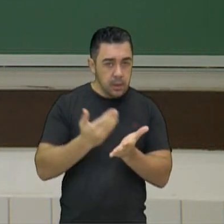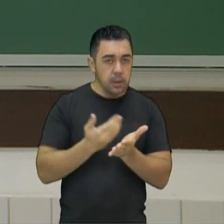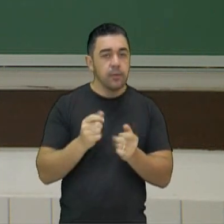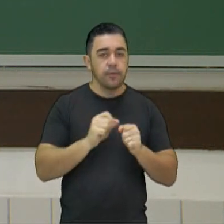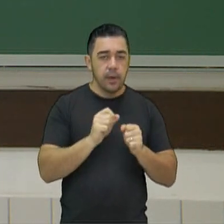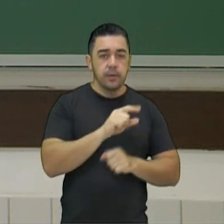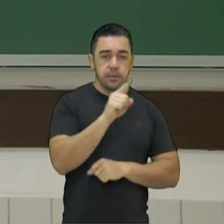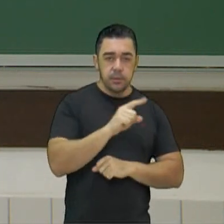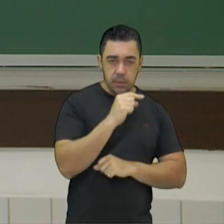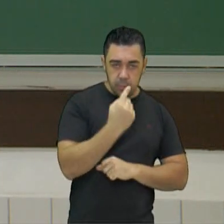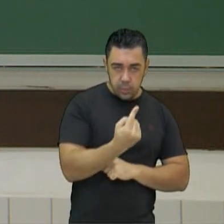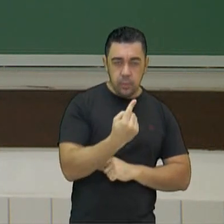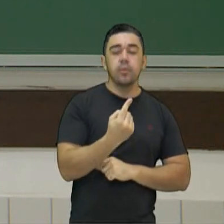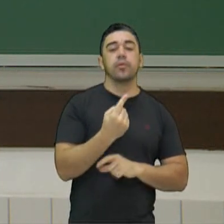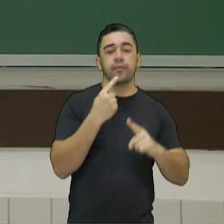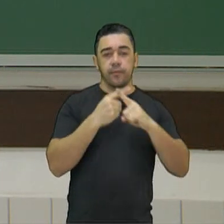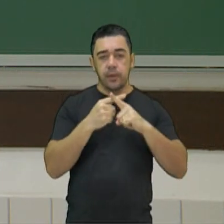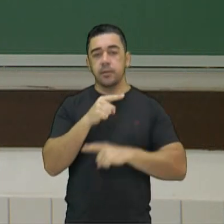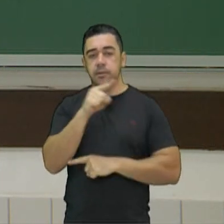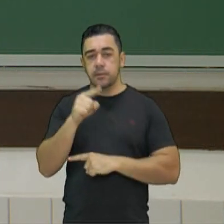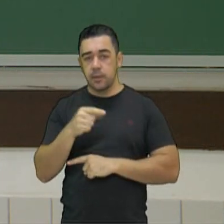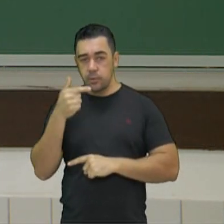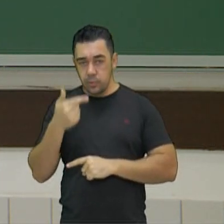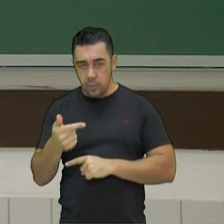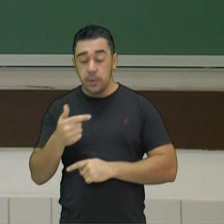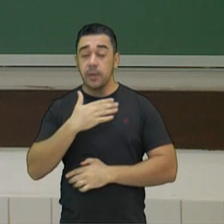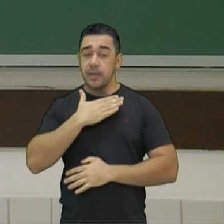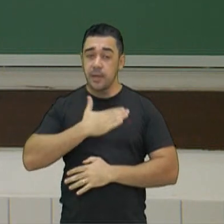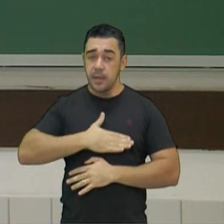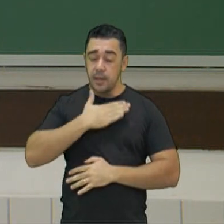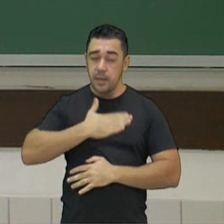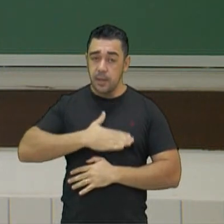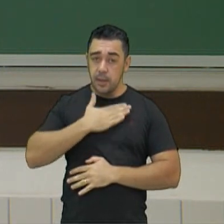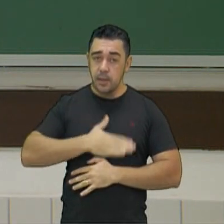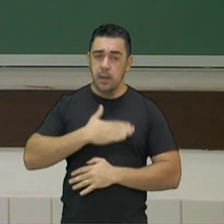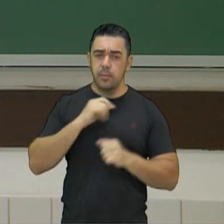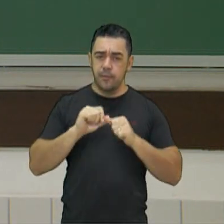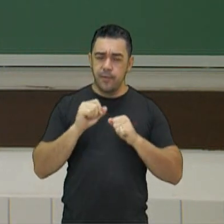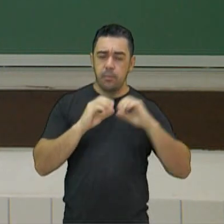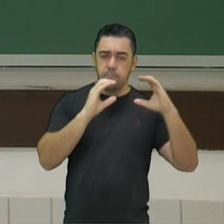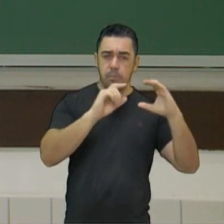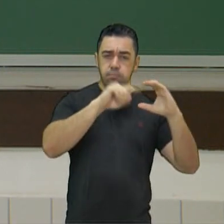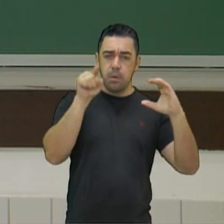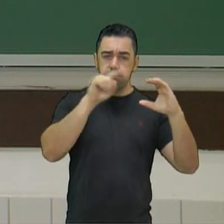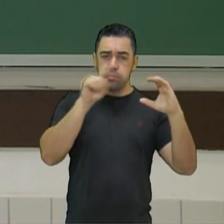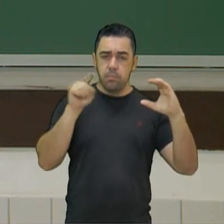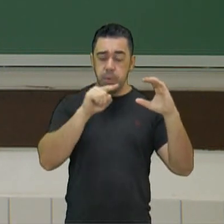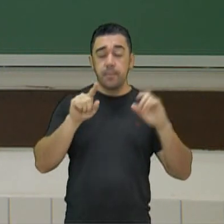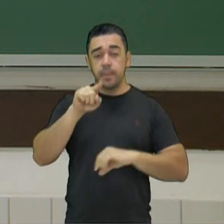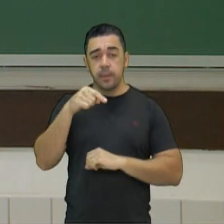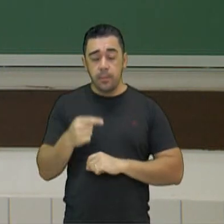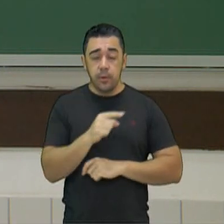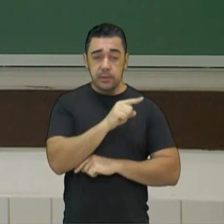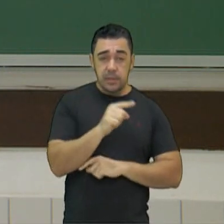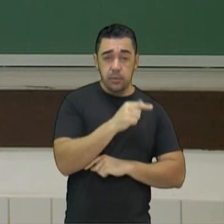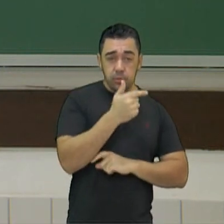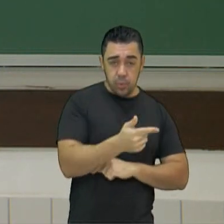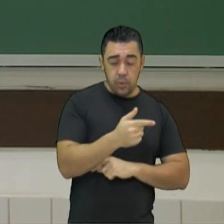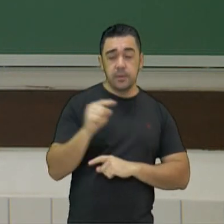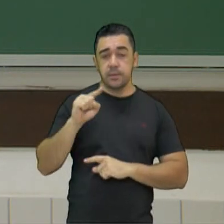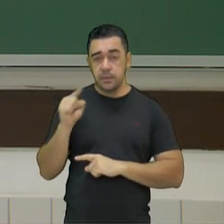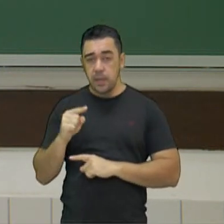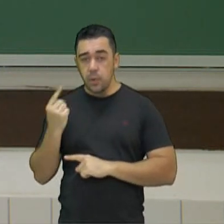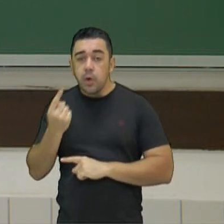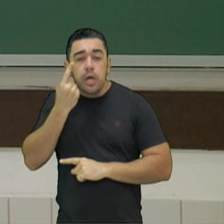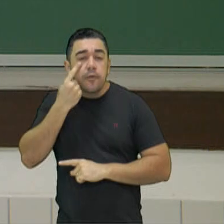Multiplica Z1 por Z2, bem com calma, usando a propriedade distributiva. Depois multiplica Z2 por Z1 para ver qual que